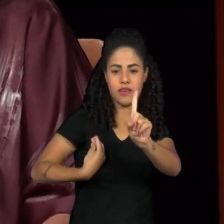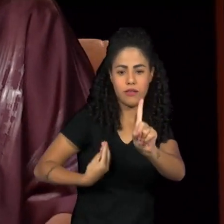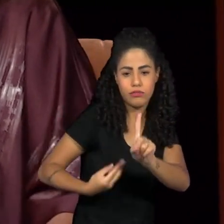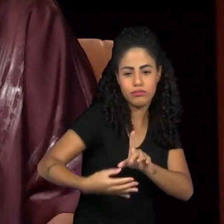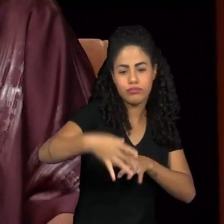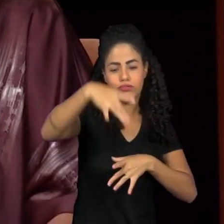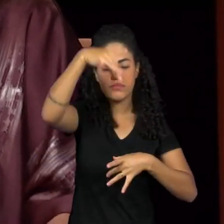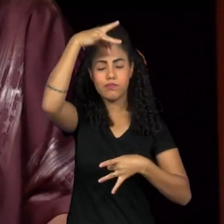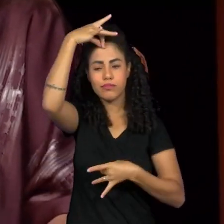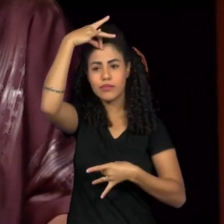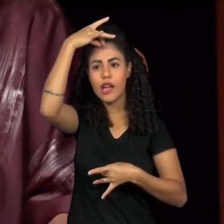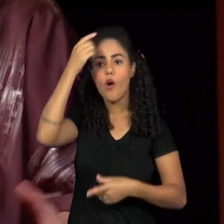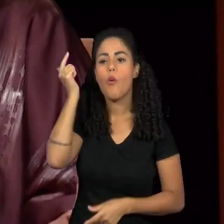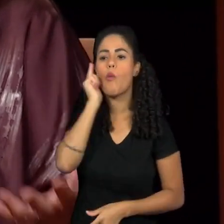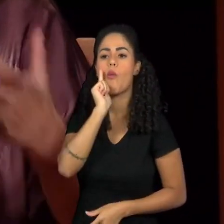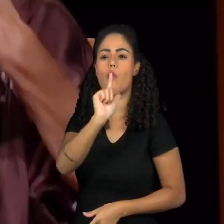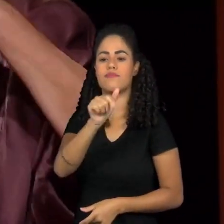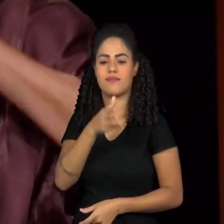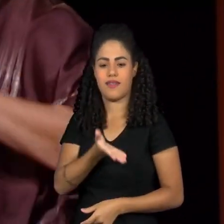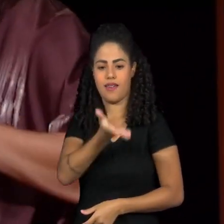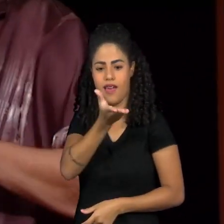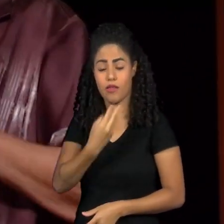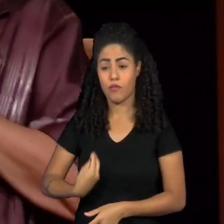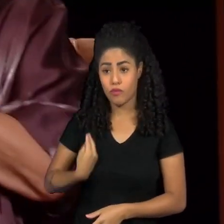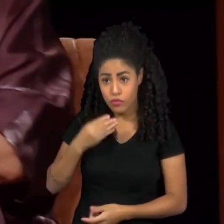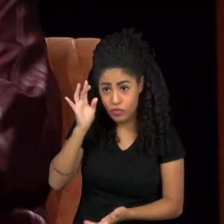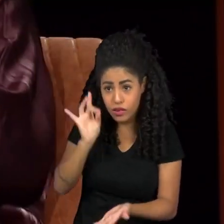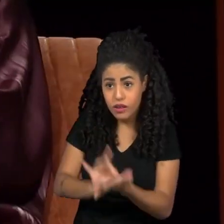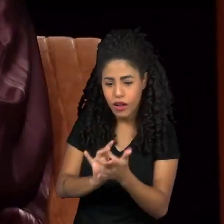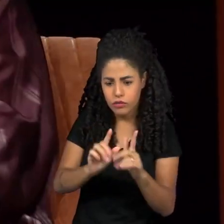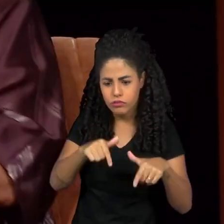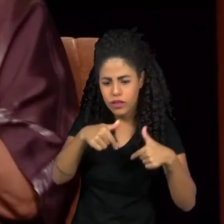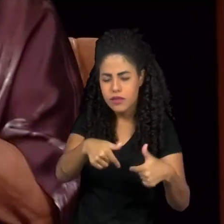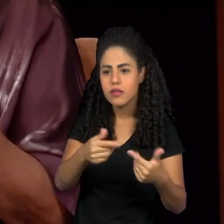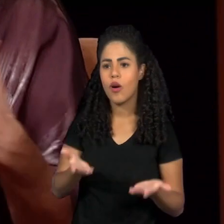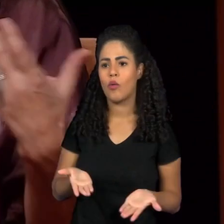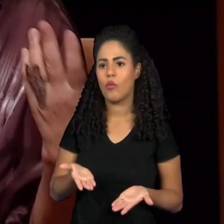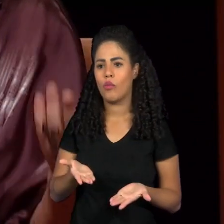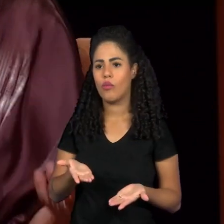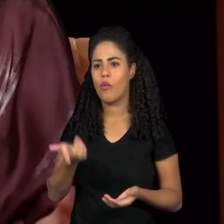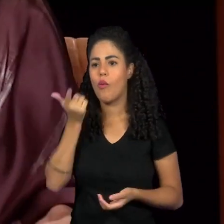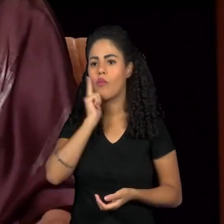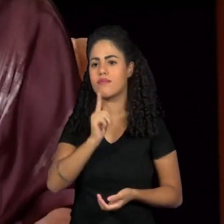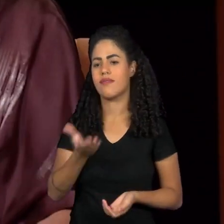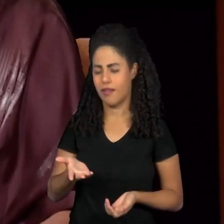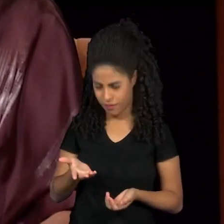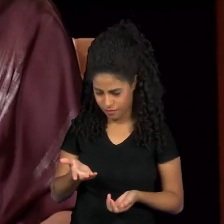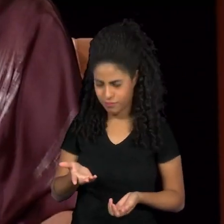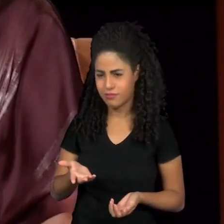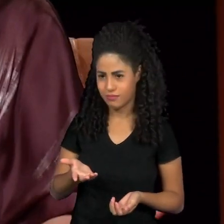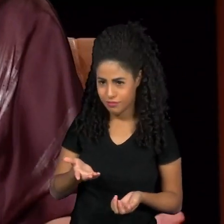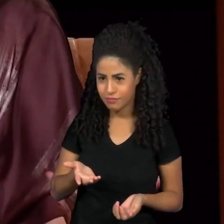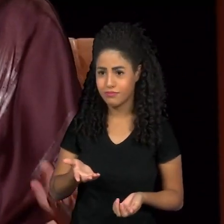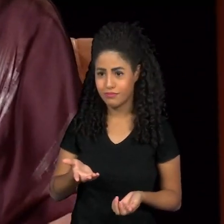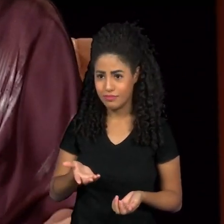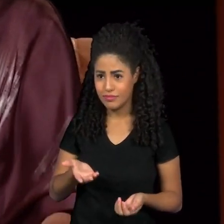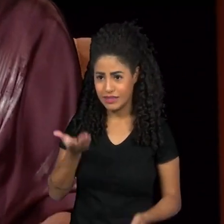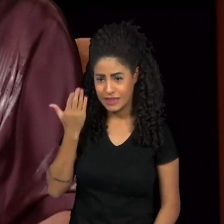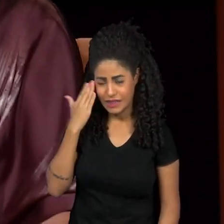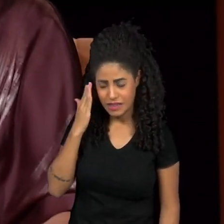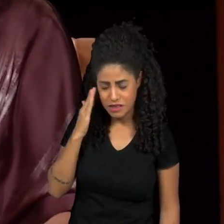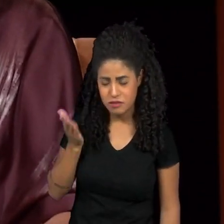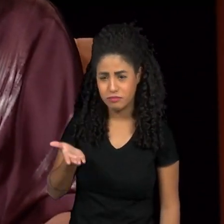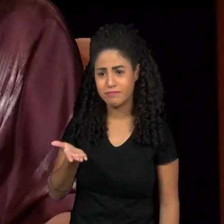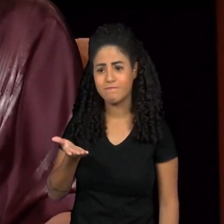carne, o sangue, estão vivendo, estão saindo daquilo, estão voltando, né?